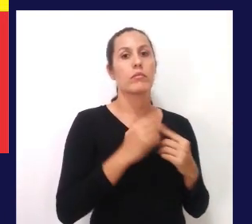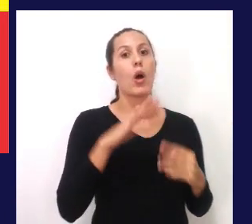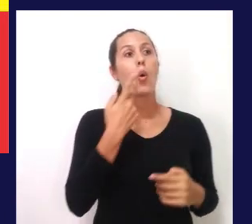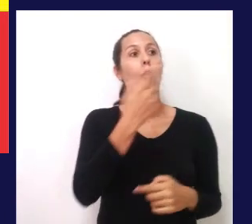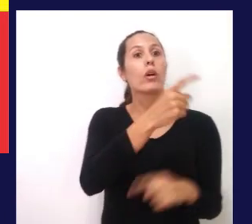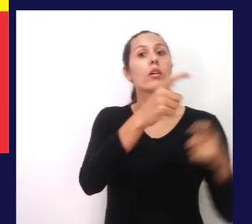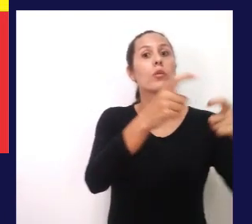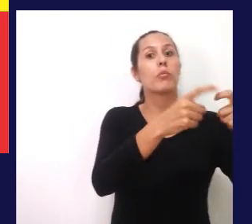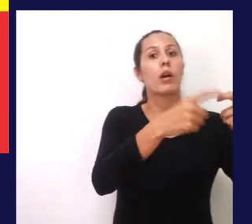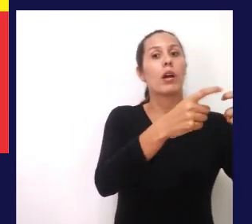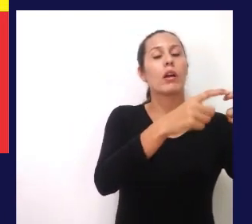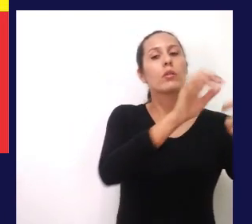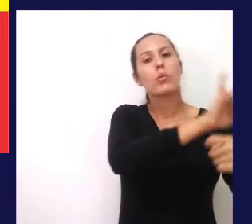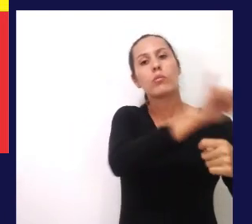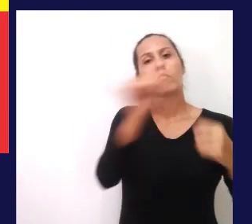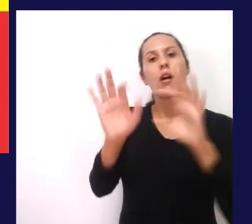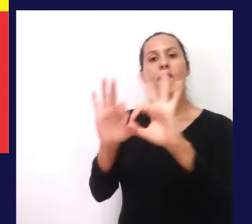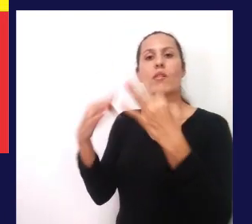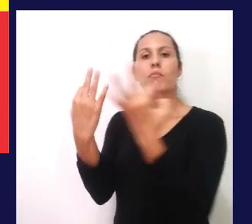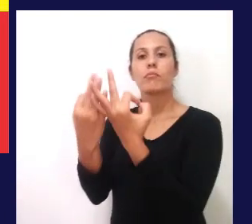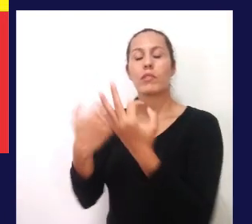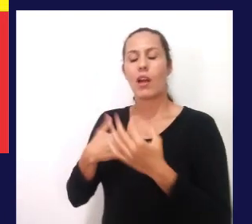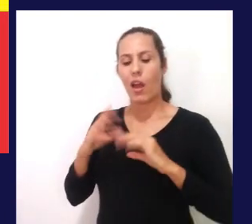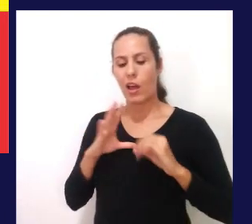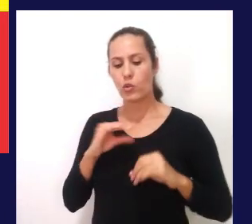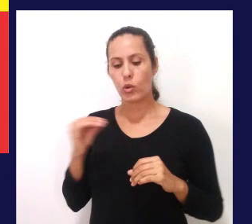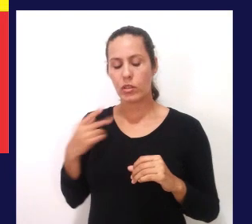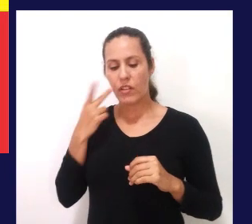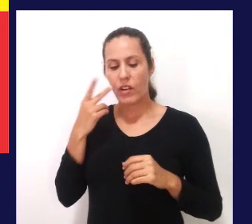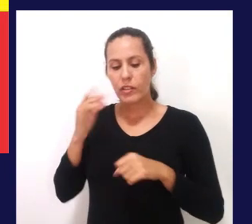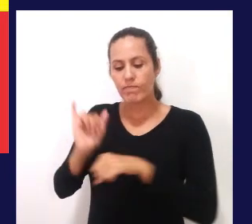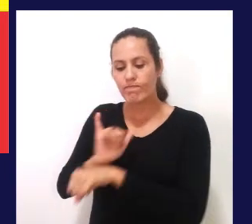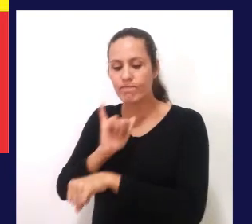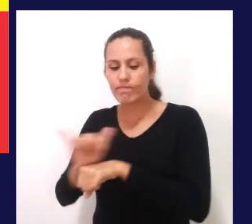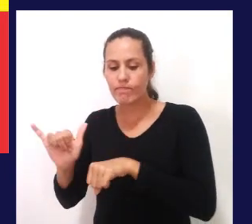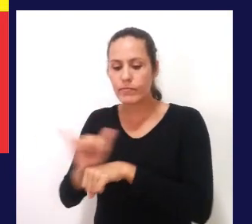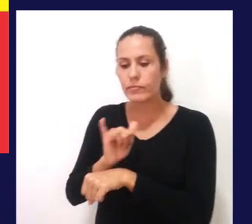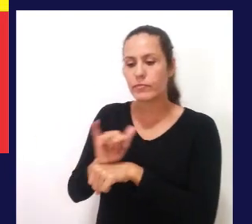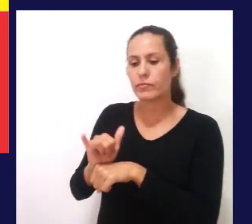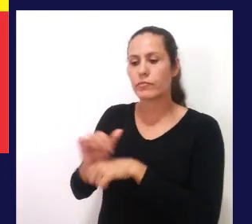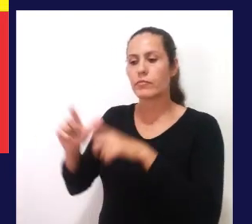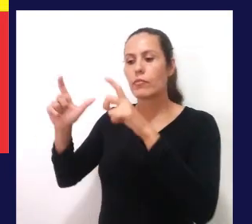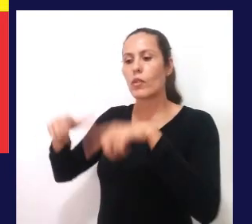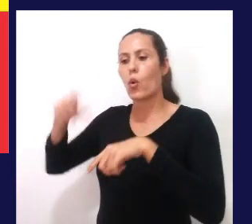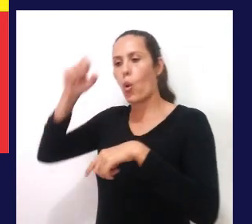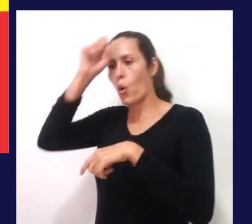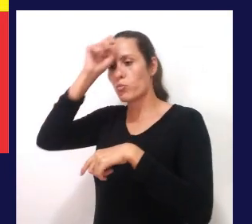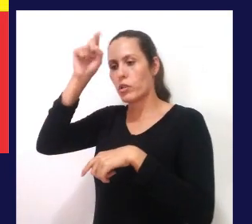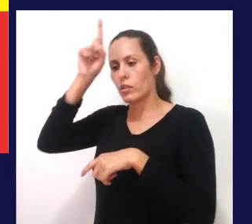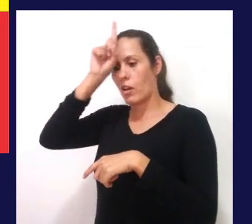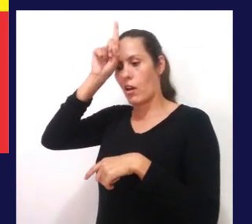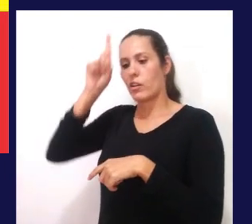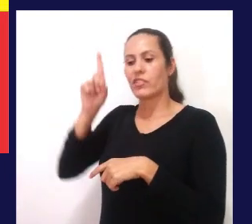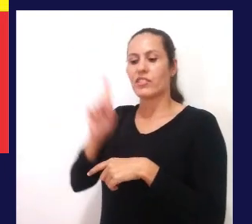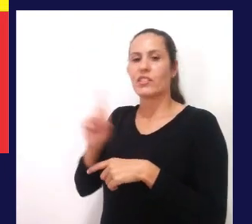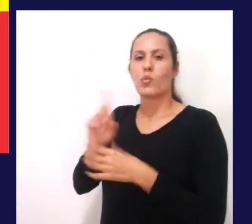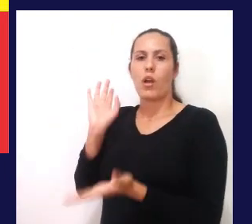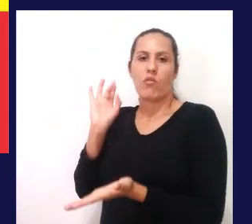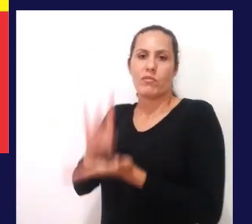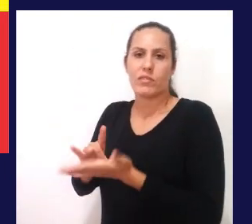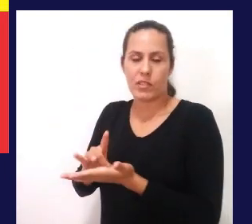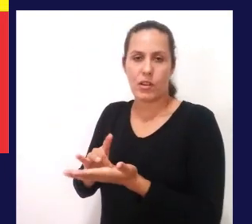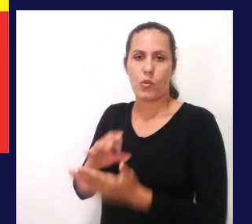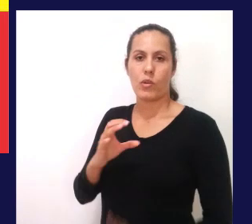realidade, conte para os seus pais. E a adolescente ela vai procurar métodos e clínicas que são